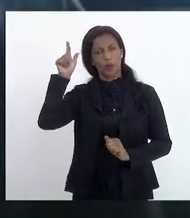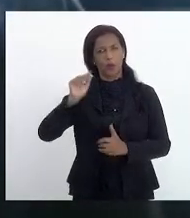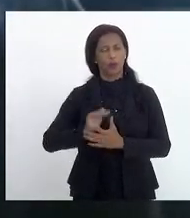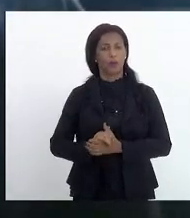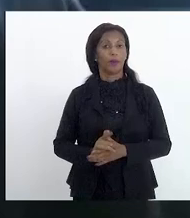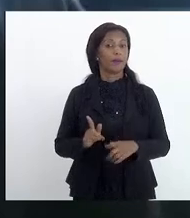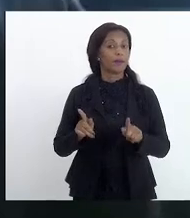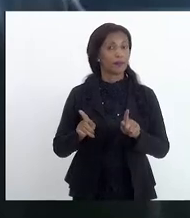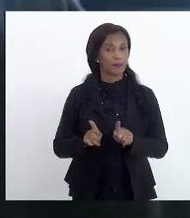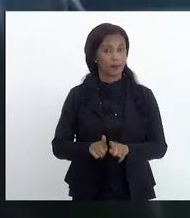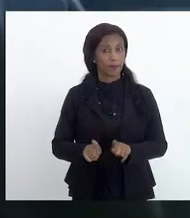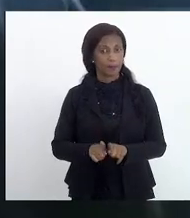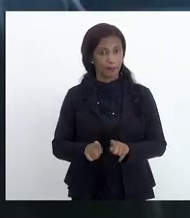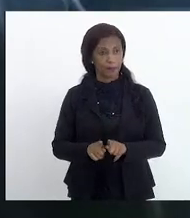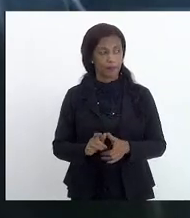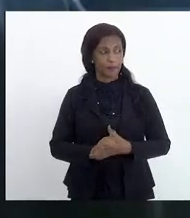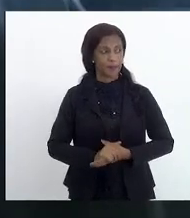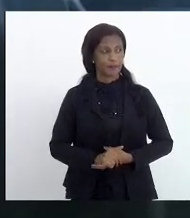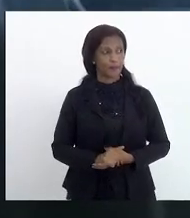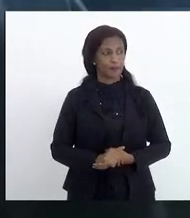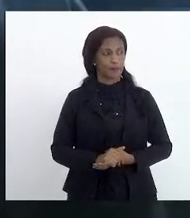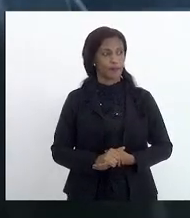também,